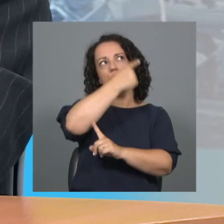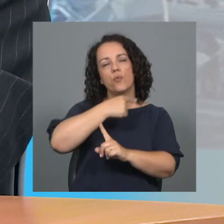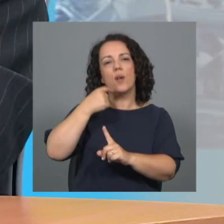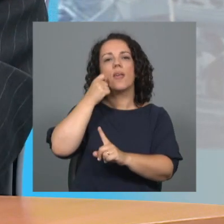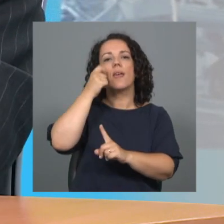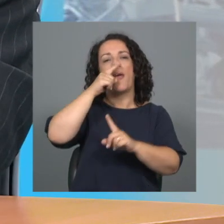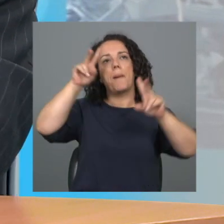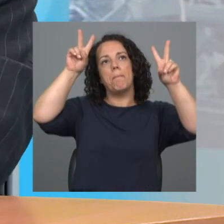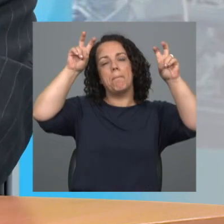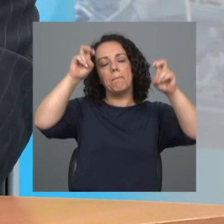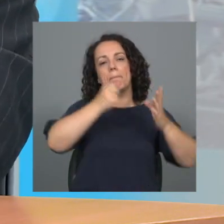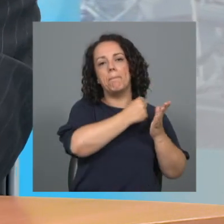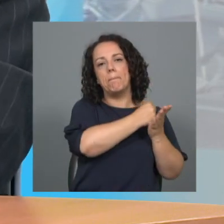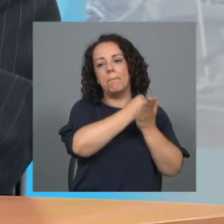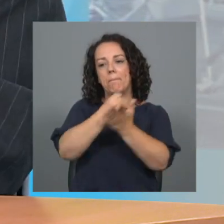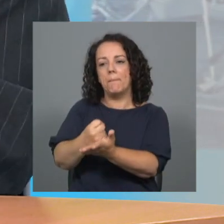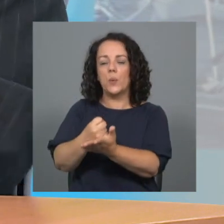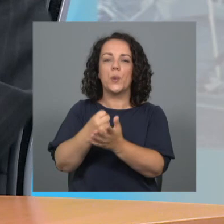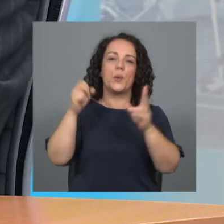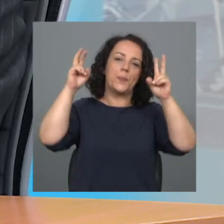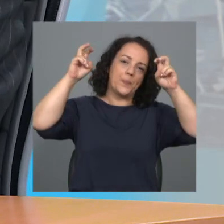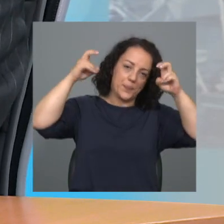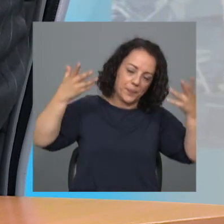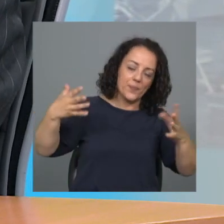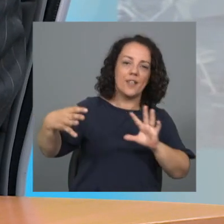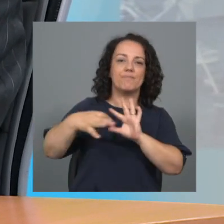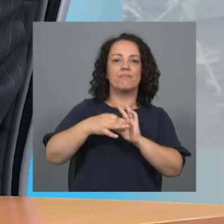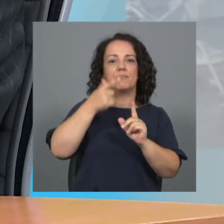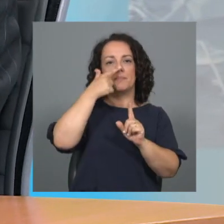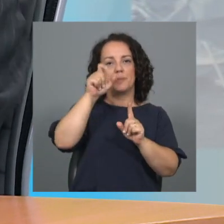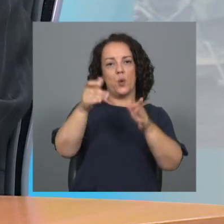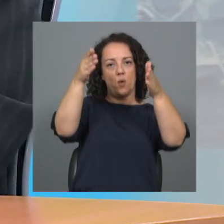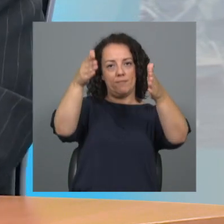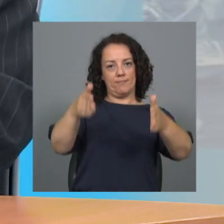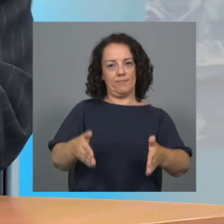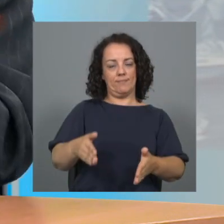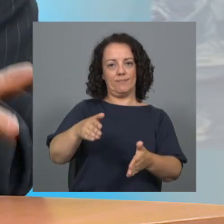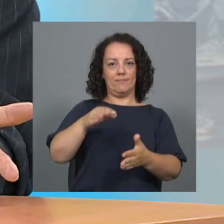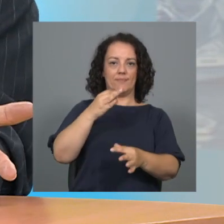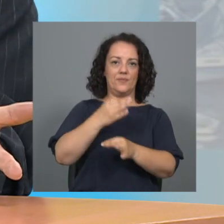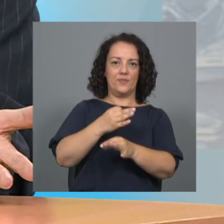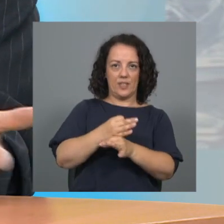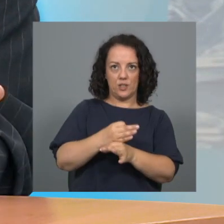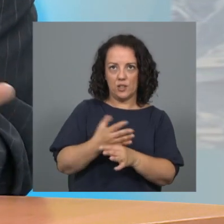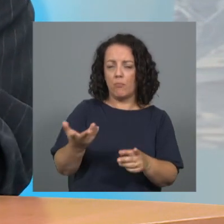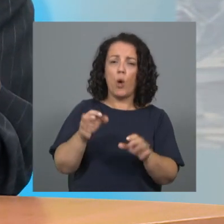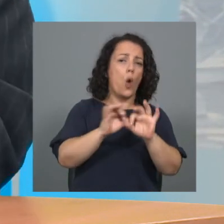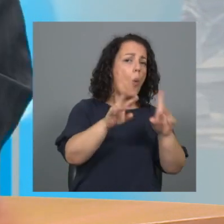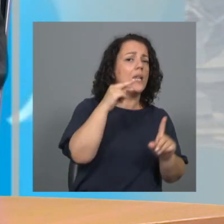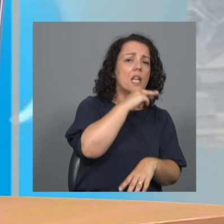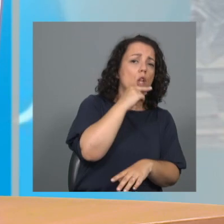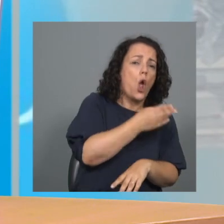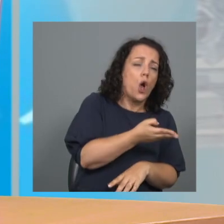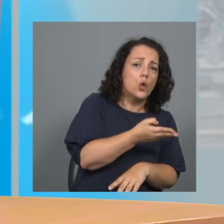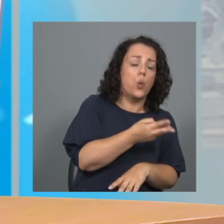patrocínio, vá lá, da celebração do personagem que está no centro. O mesmo sucede com Santo António, porventura em Santo